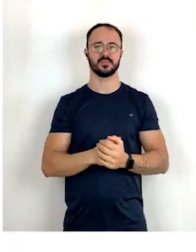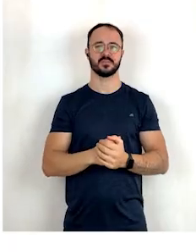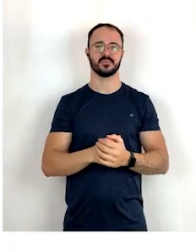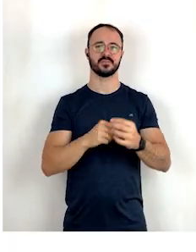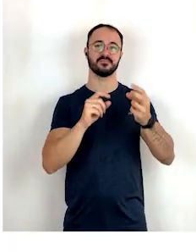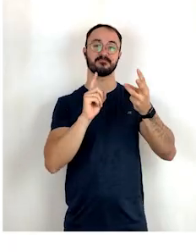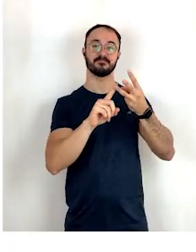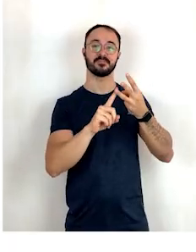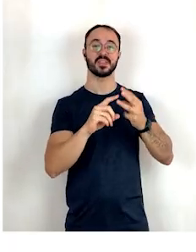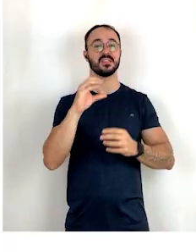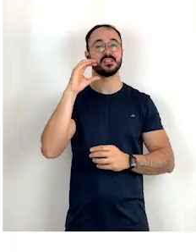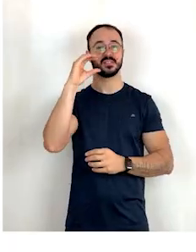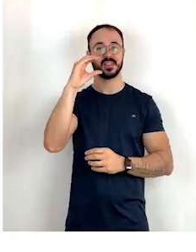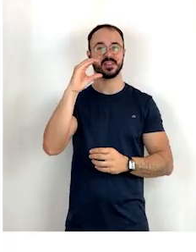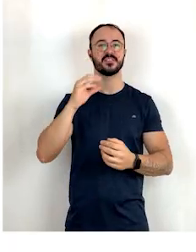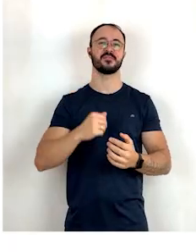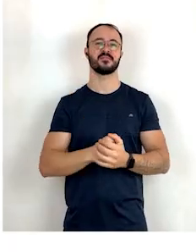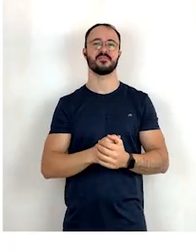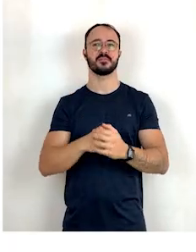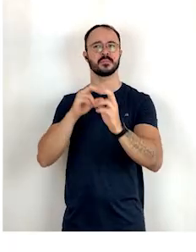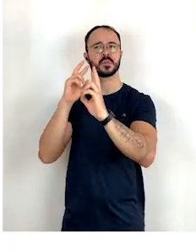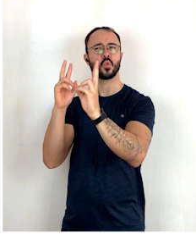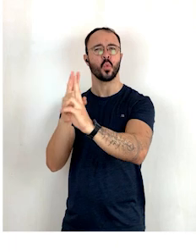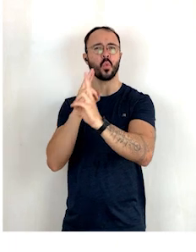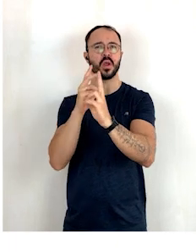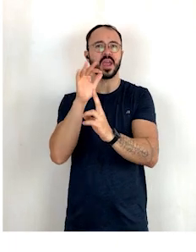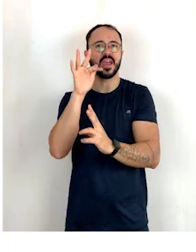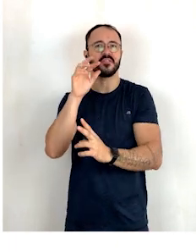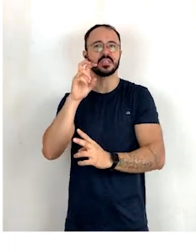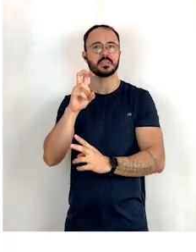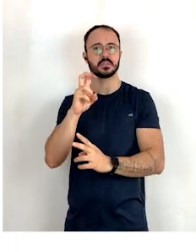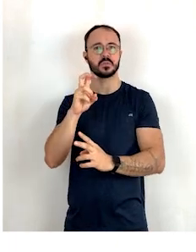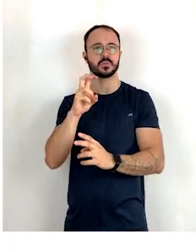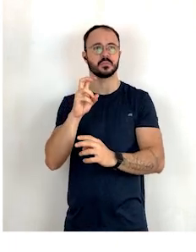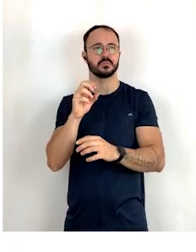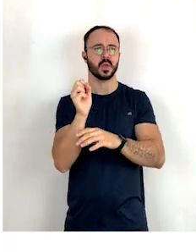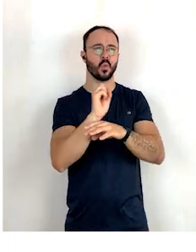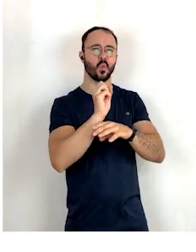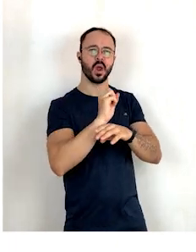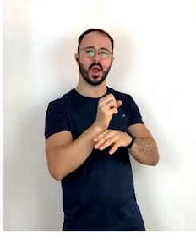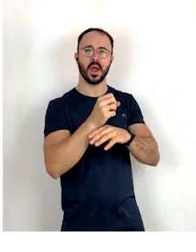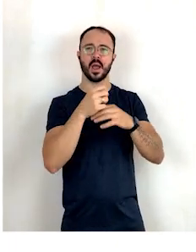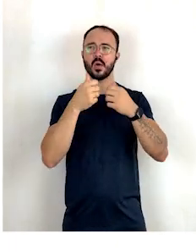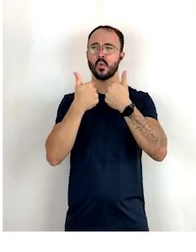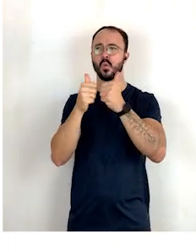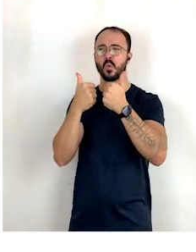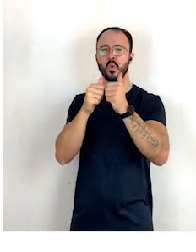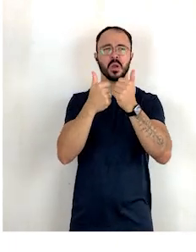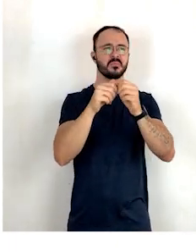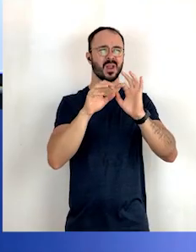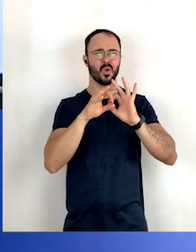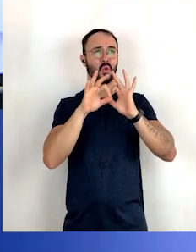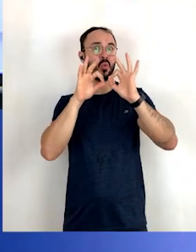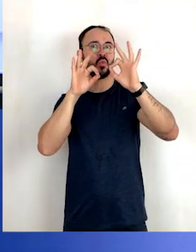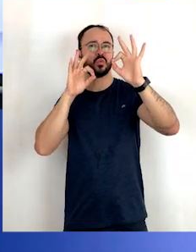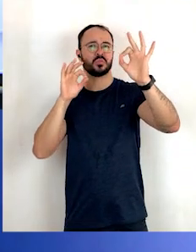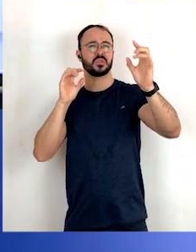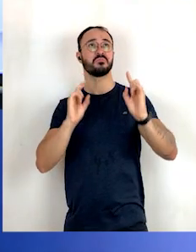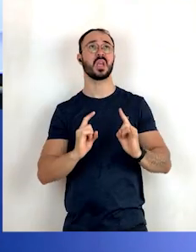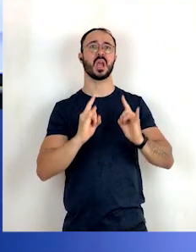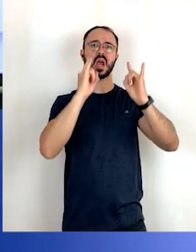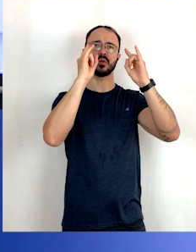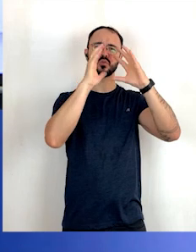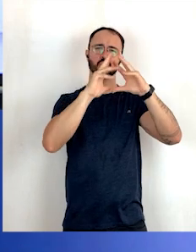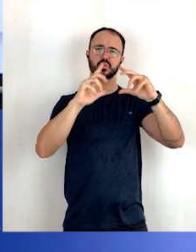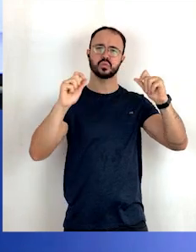tornado F5 arremessa veículos a centenas de metros, destrói casas e prédios com extrema facilidade. Agora chegou a sua